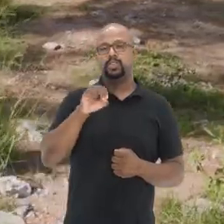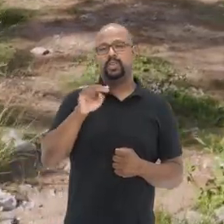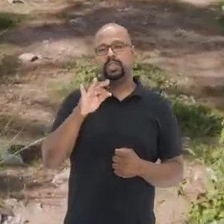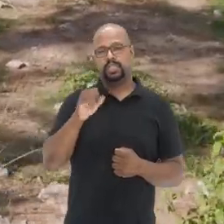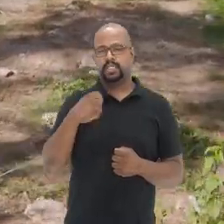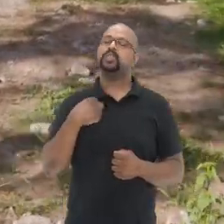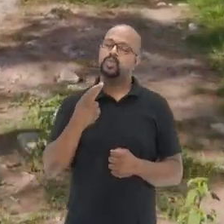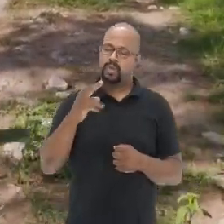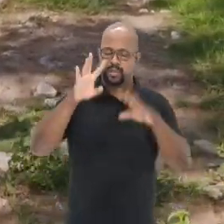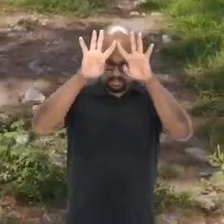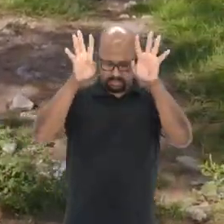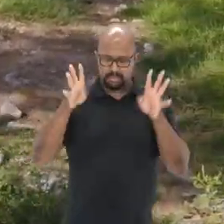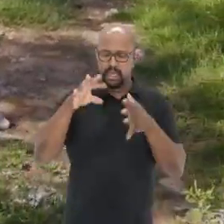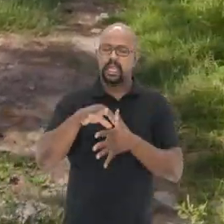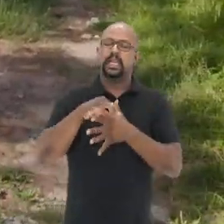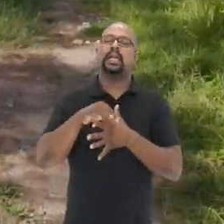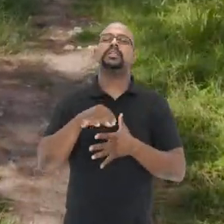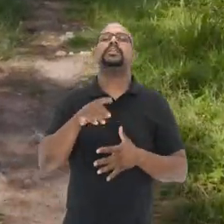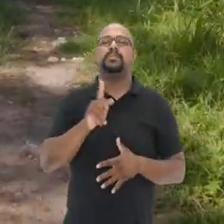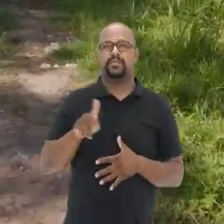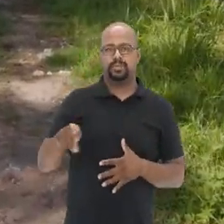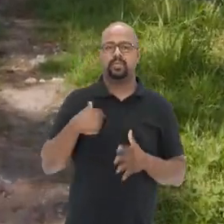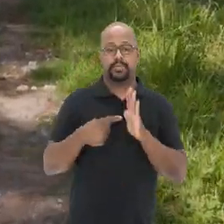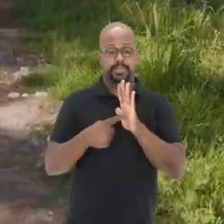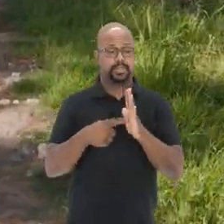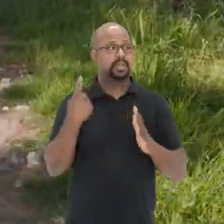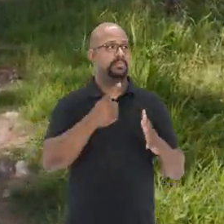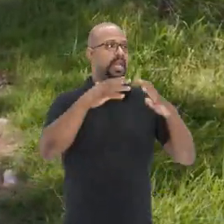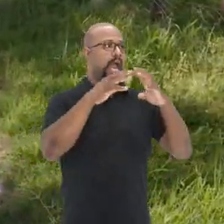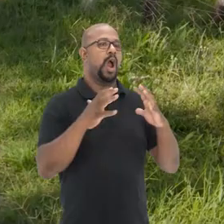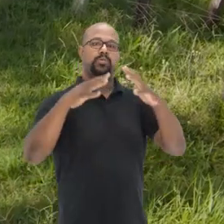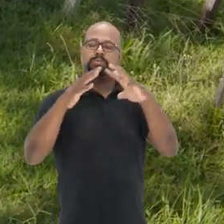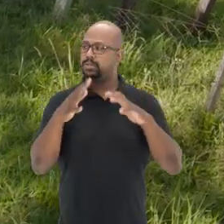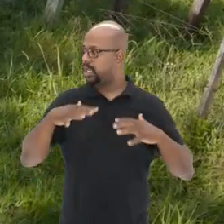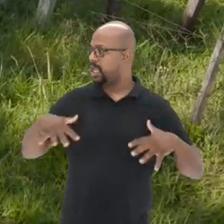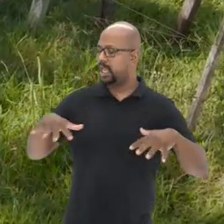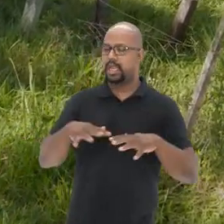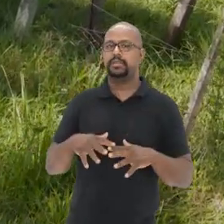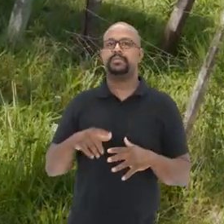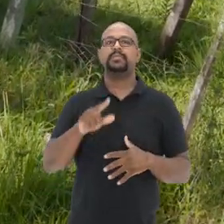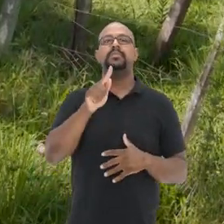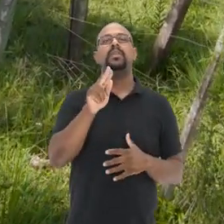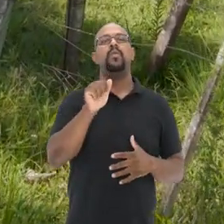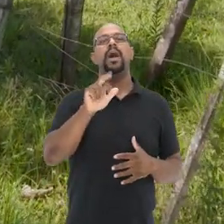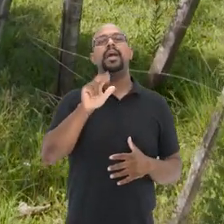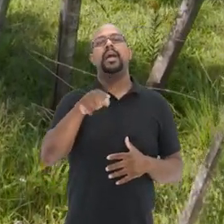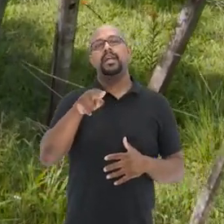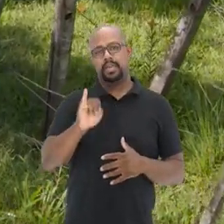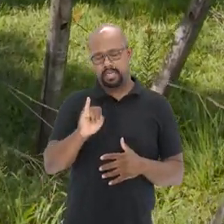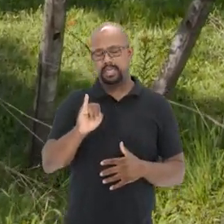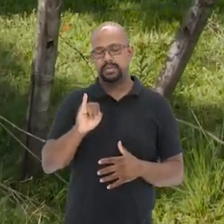Jonathan, eu sou cacique, professor. Estou apresentando minhas aldeias, né? A aldeia